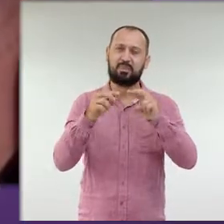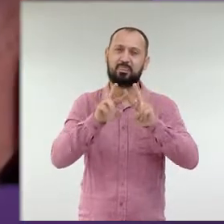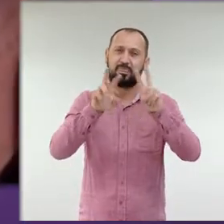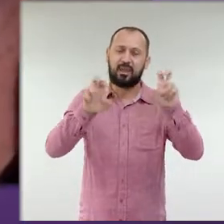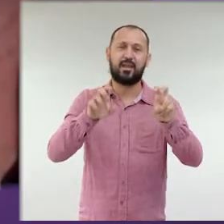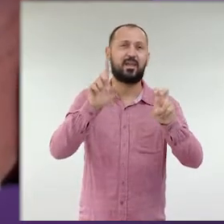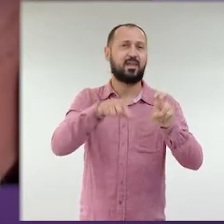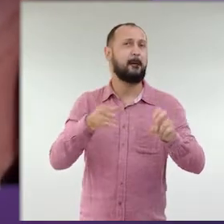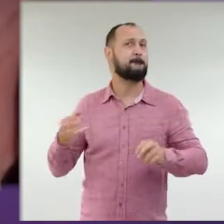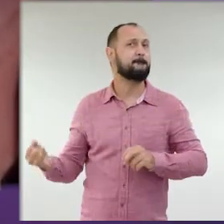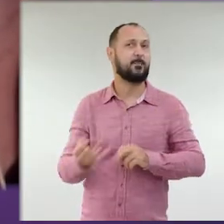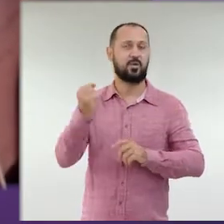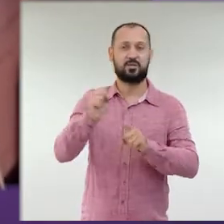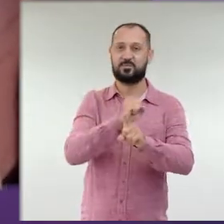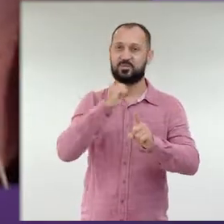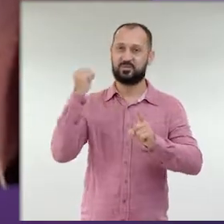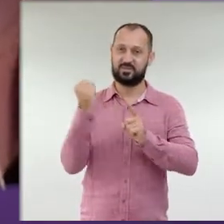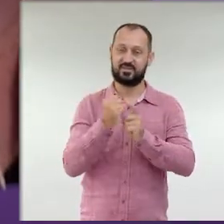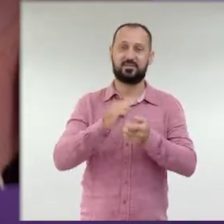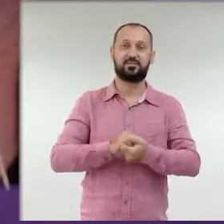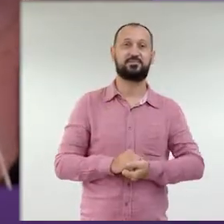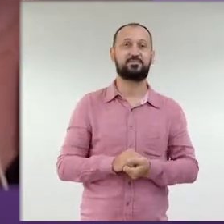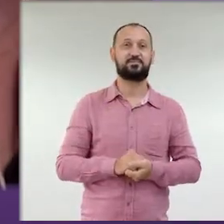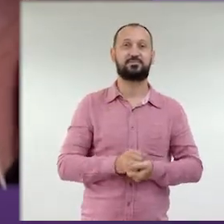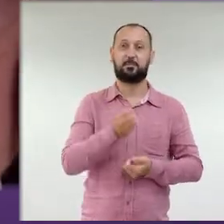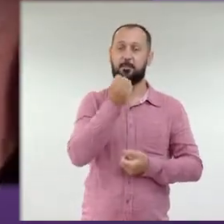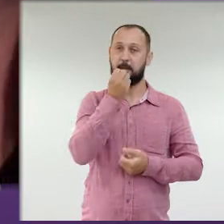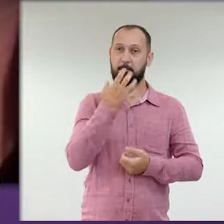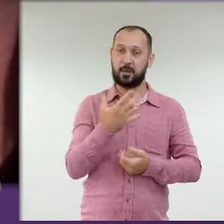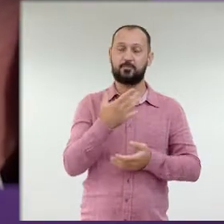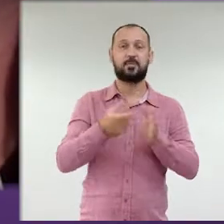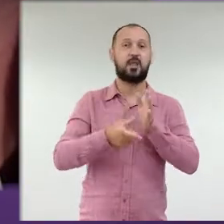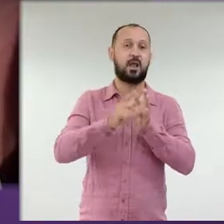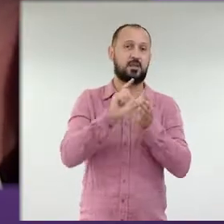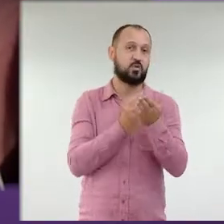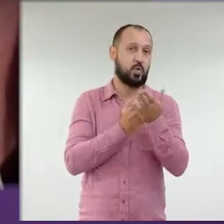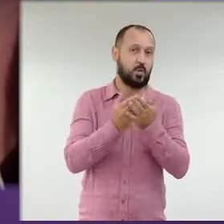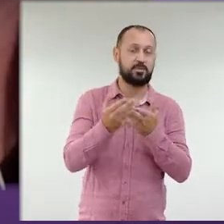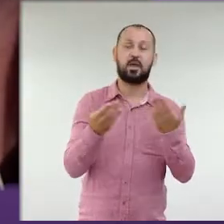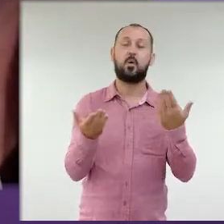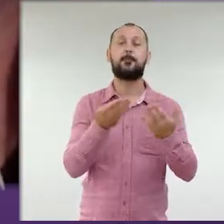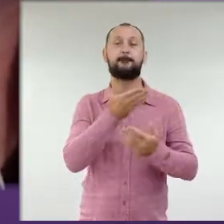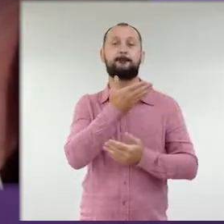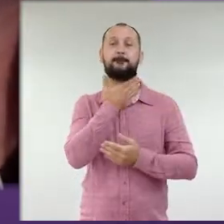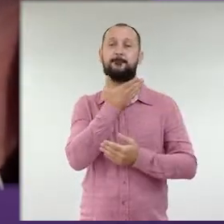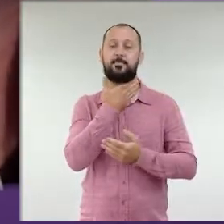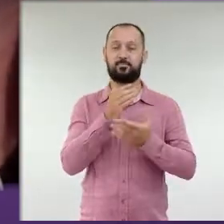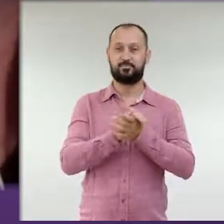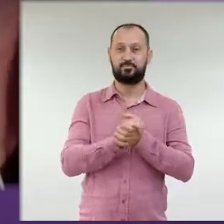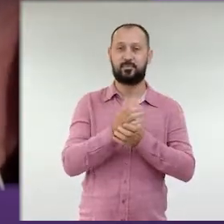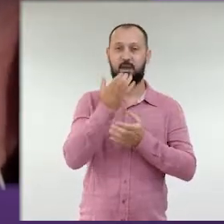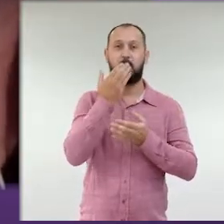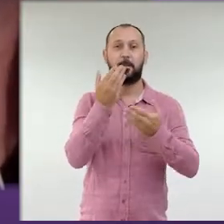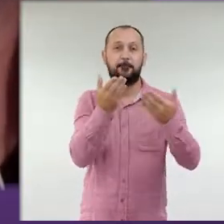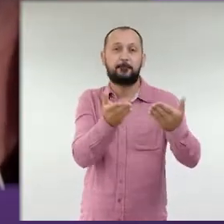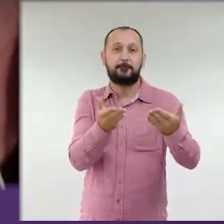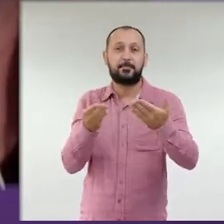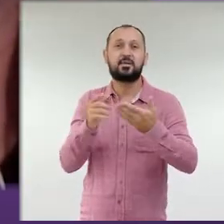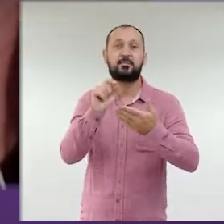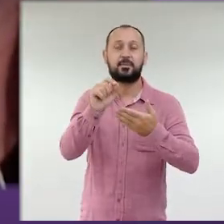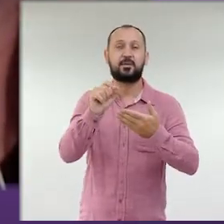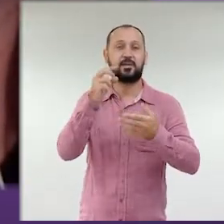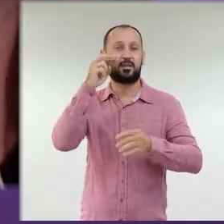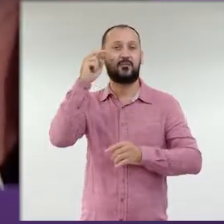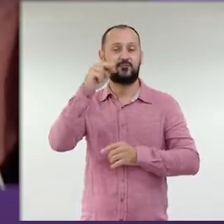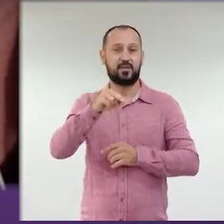debater esse tema de extrema importância para toda a sociedade. Muito bem, antes da gente iniciar o nosso bate-papo, eu gostaria